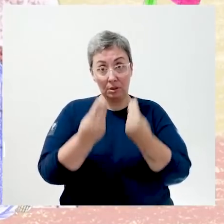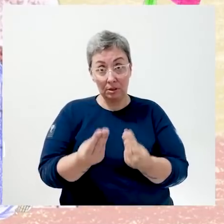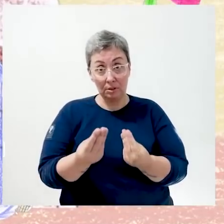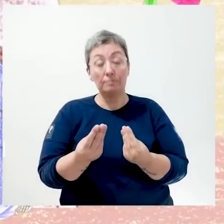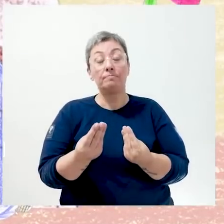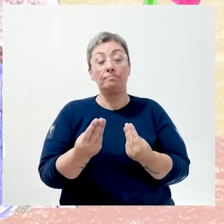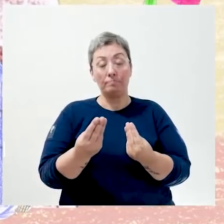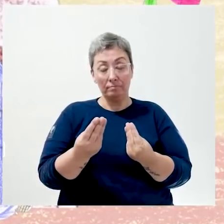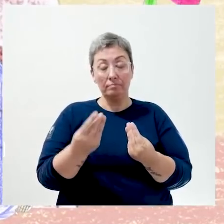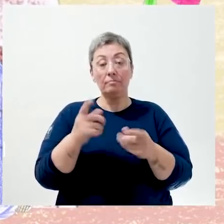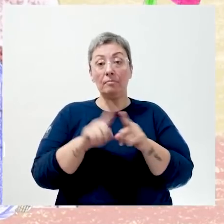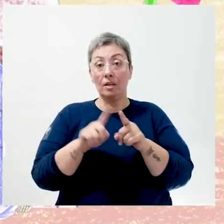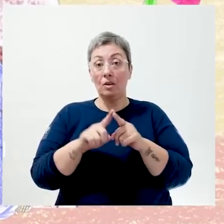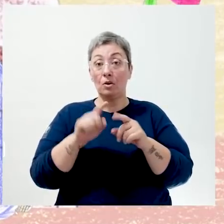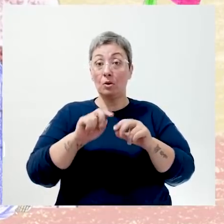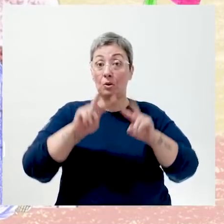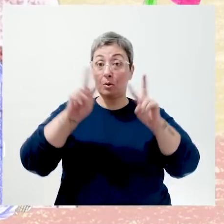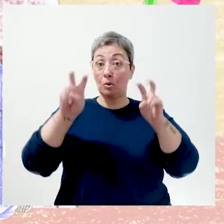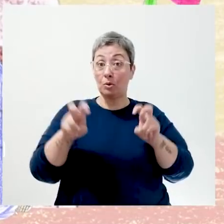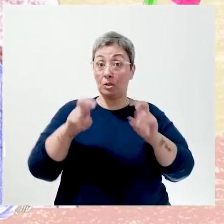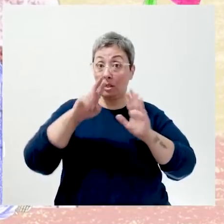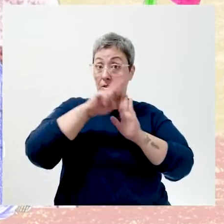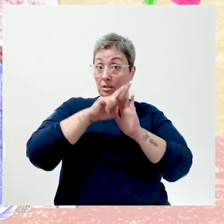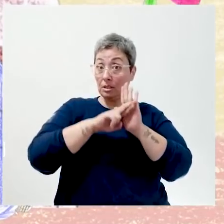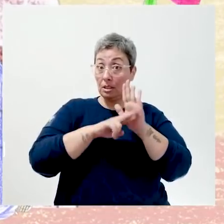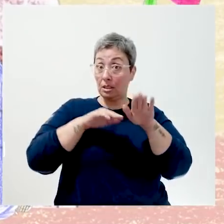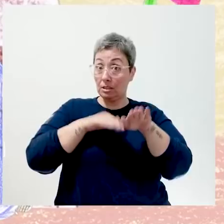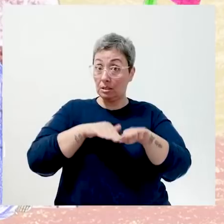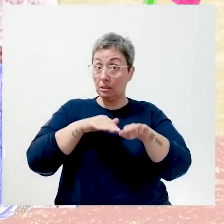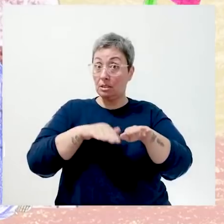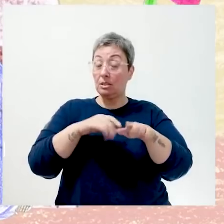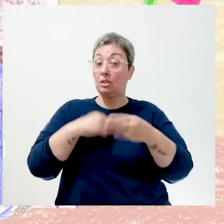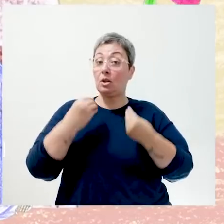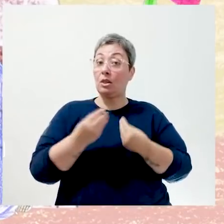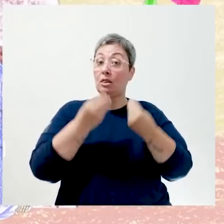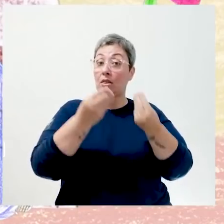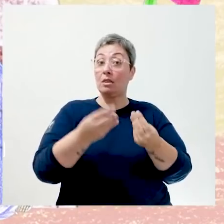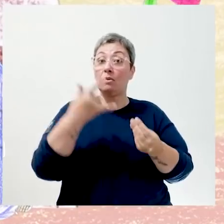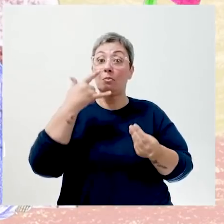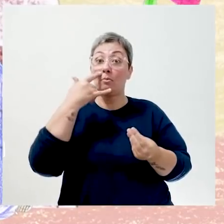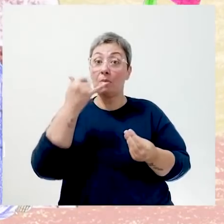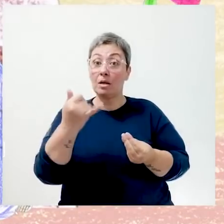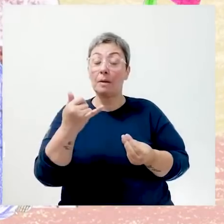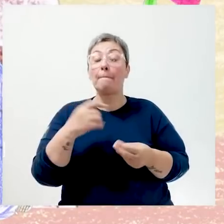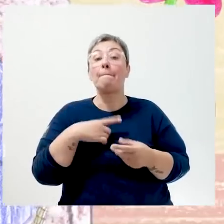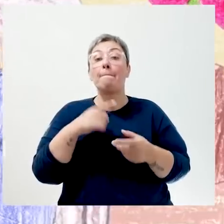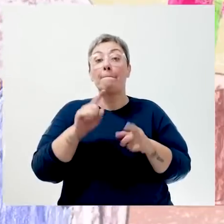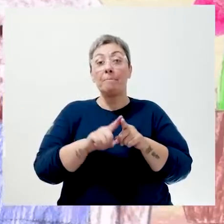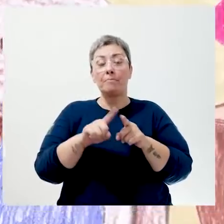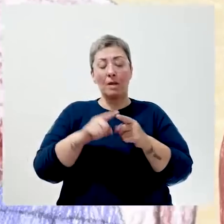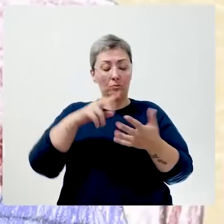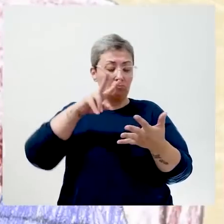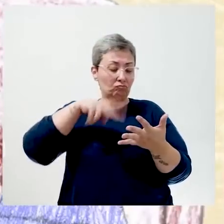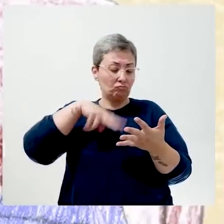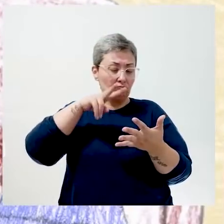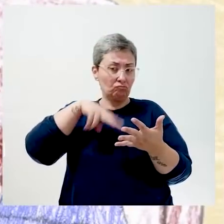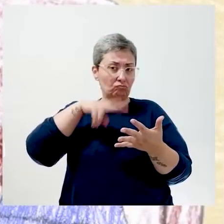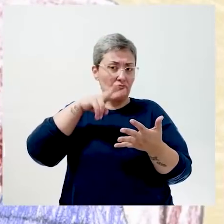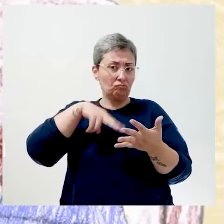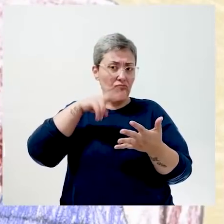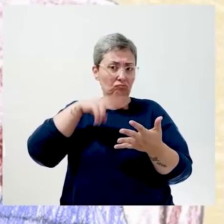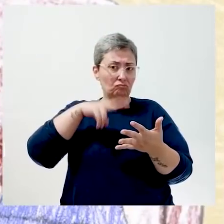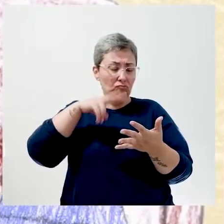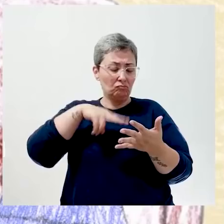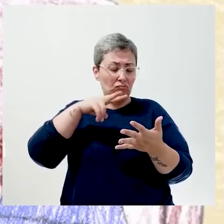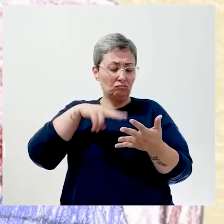professora havia dado sobre regras de trânsito, entregou para o seu pai. Ele começou a ler